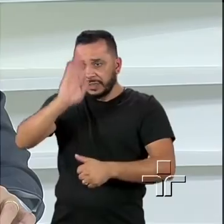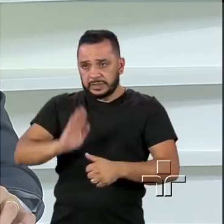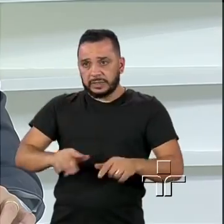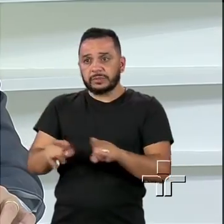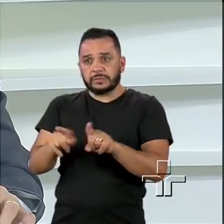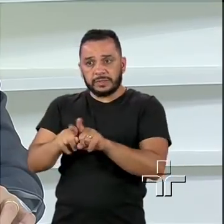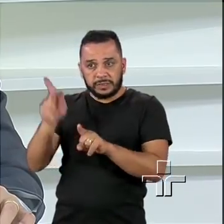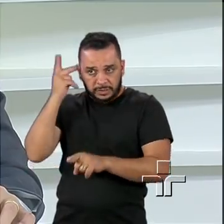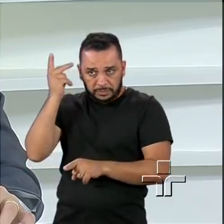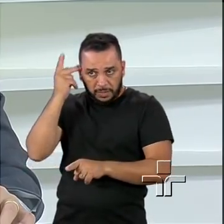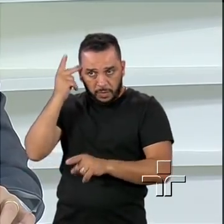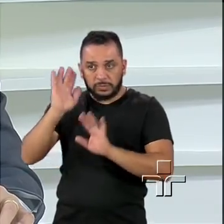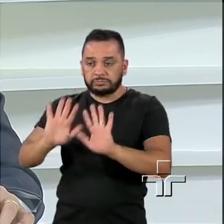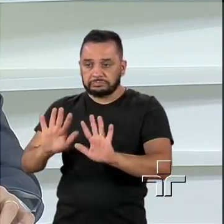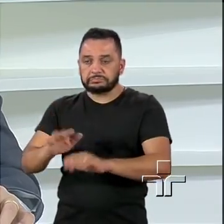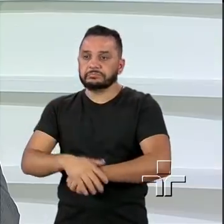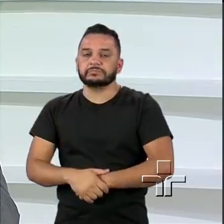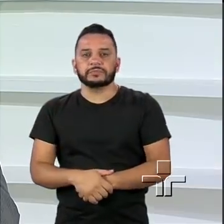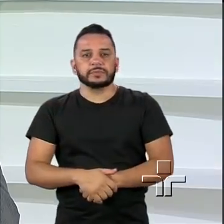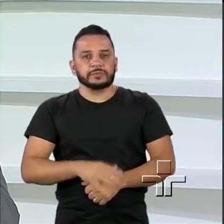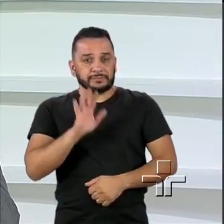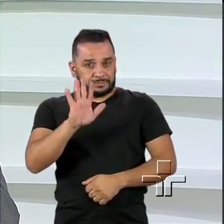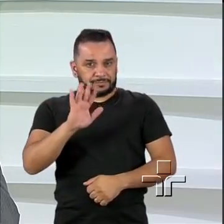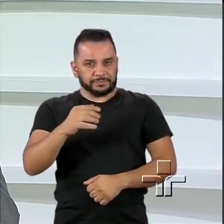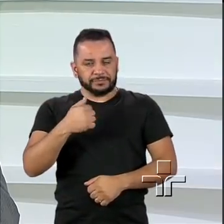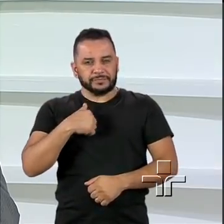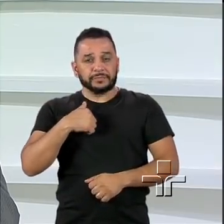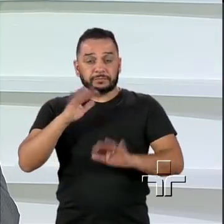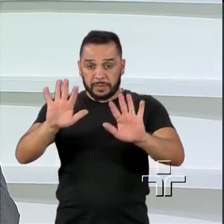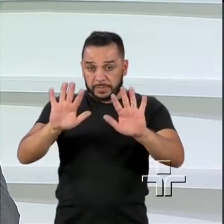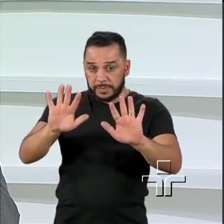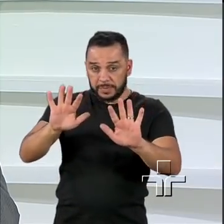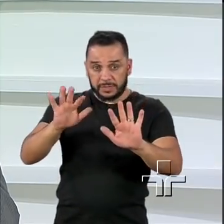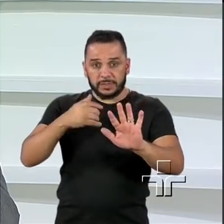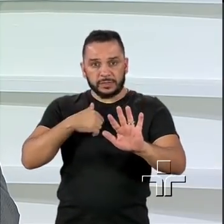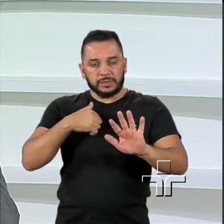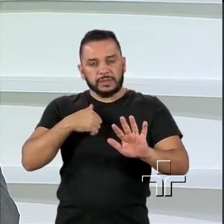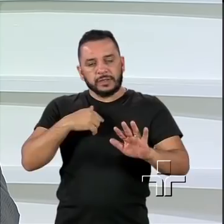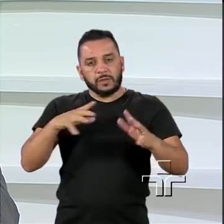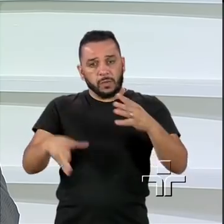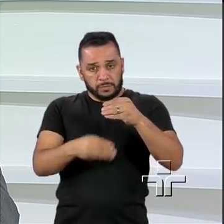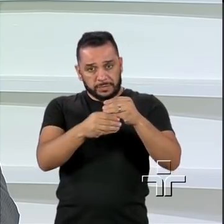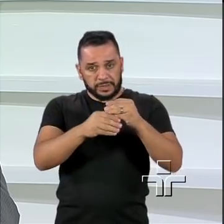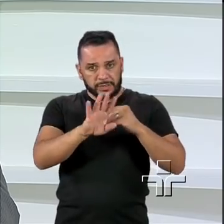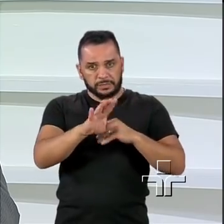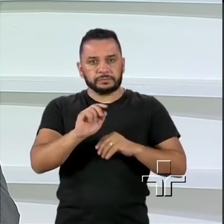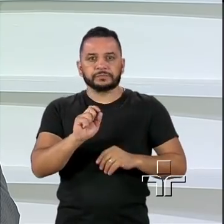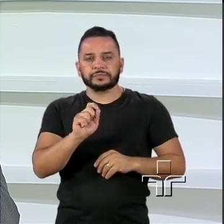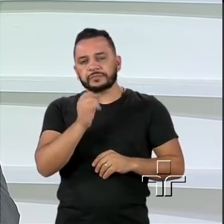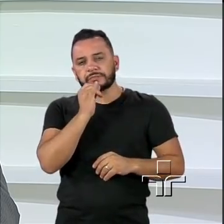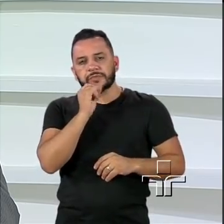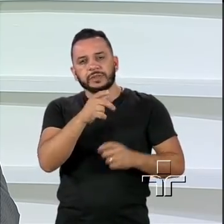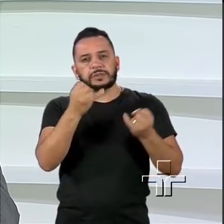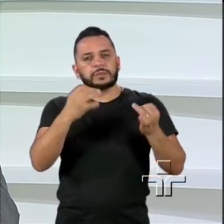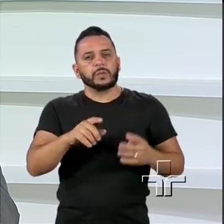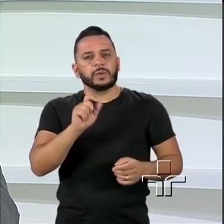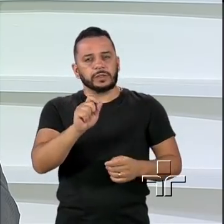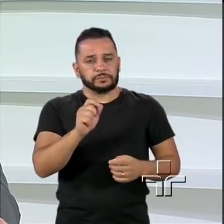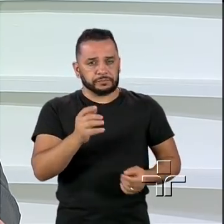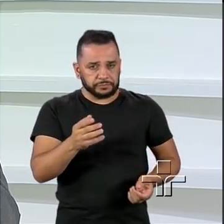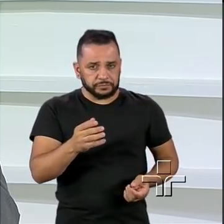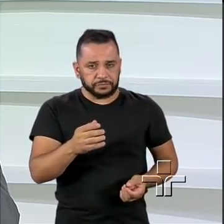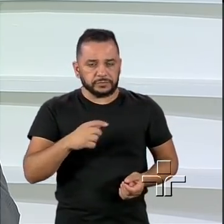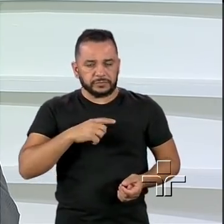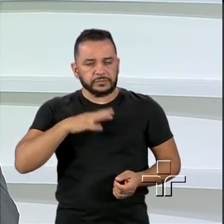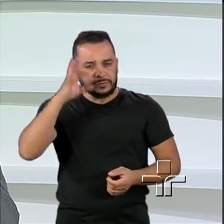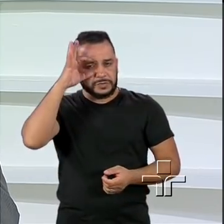queria falar antes do... Eu queria pegar um gancho antes resposta do ministro no final do primeiro bloco. O senhor atribuiu a queda